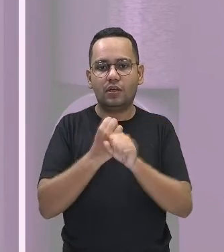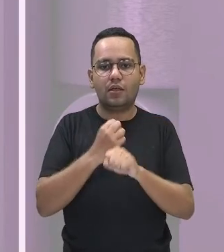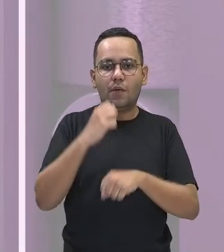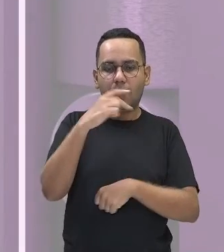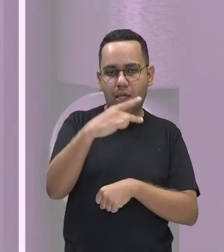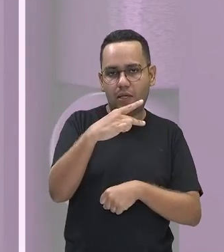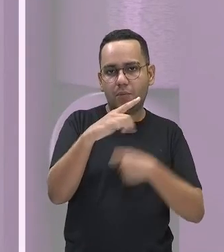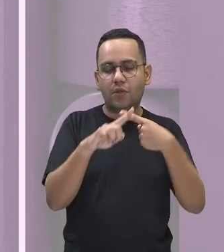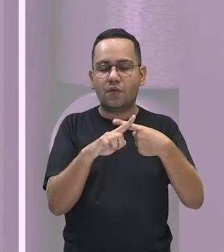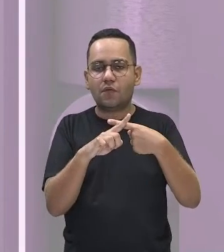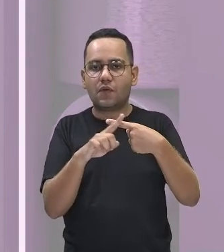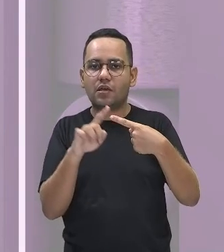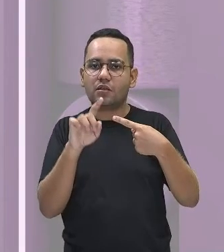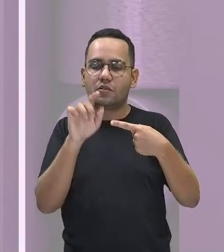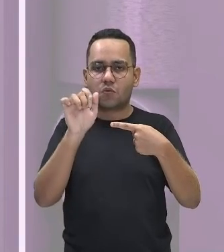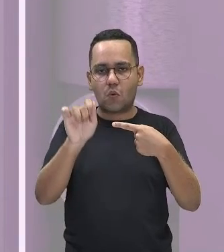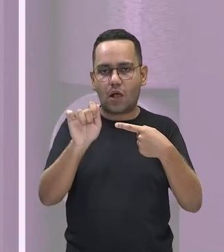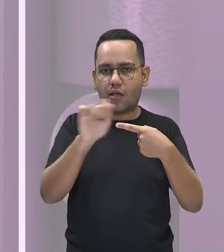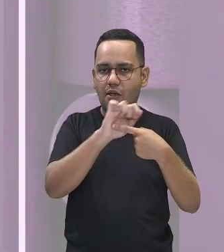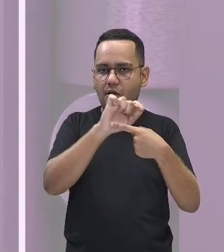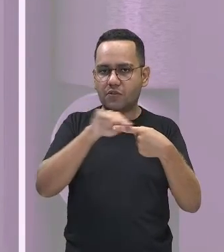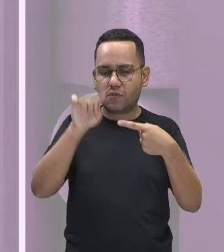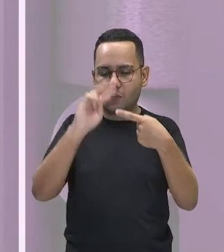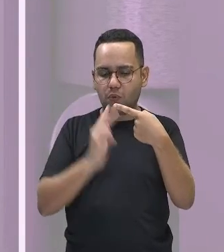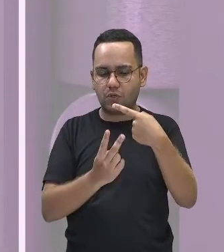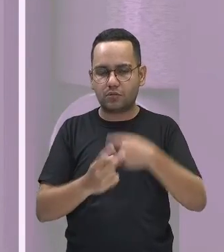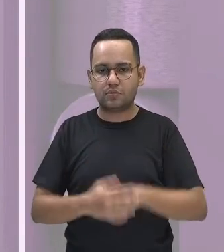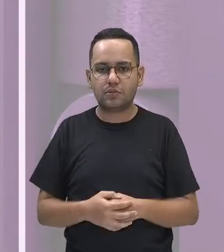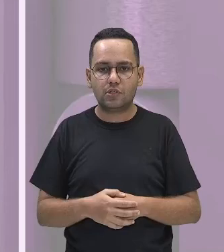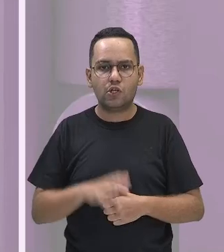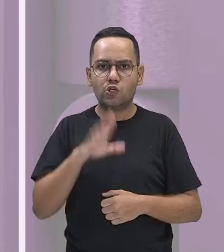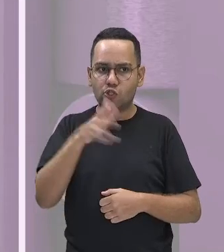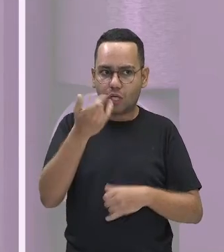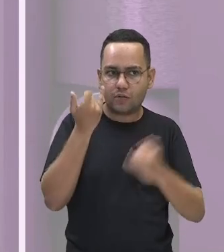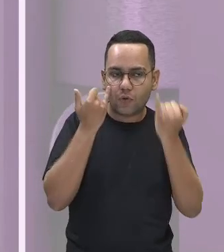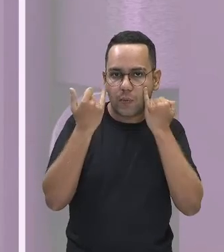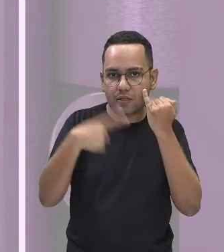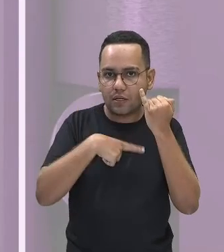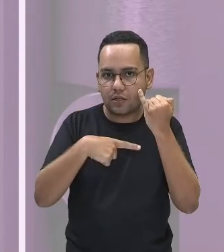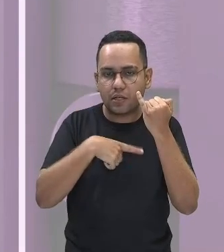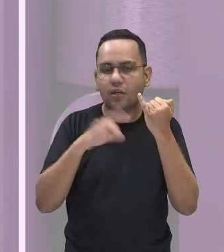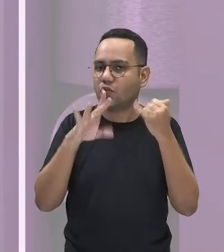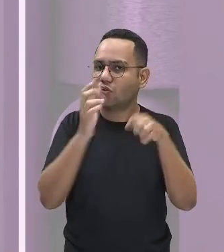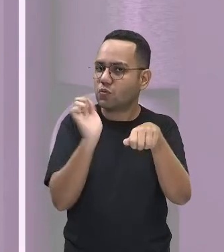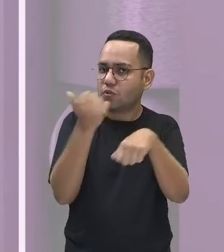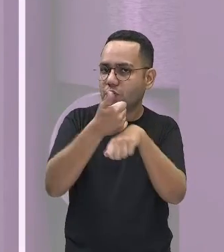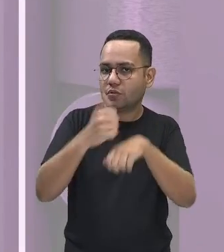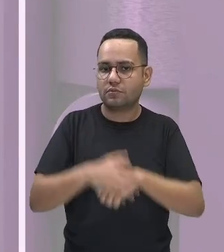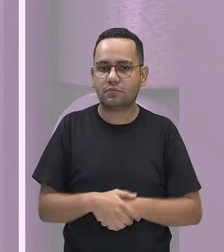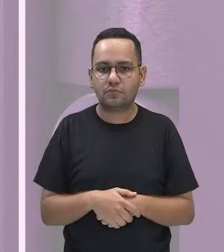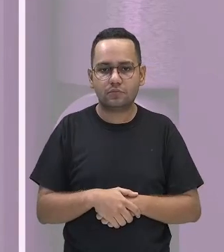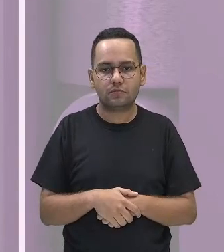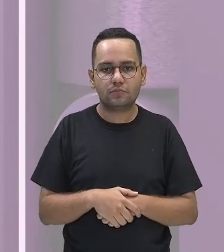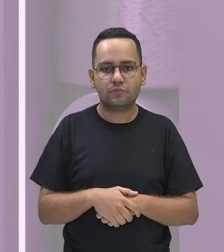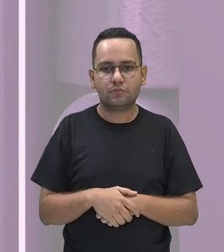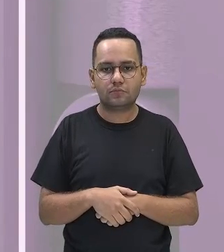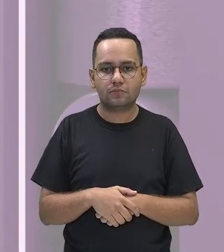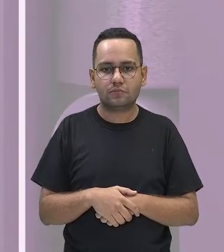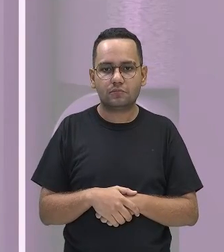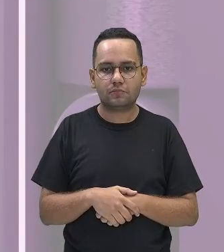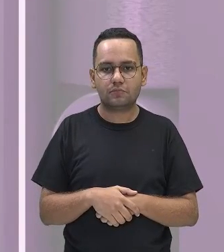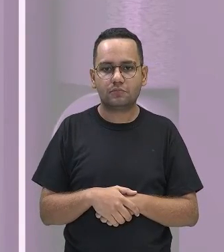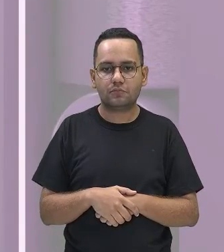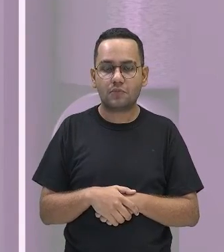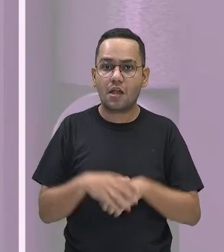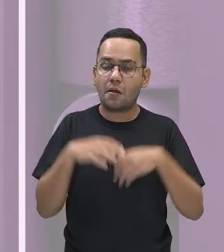vezes o apótema dividido por 2. Se você tiver essas informações, então você substitui. Lembrando que o